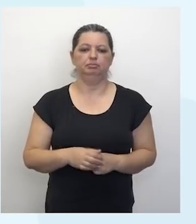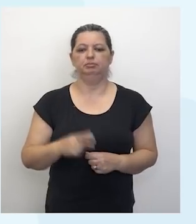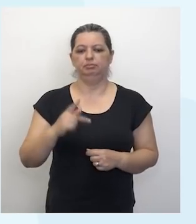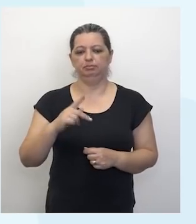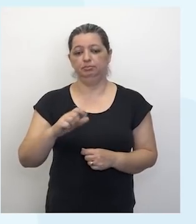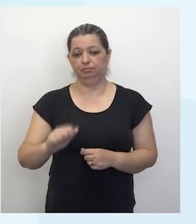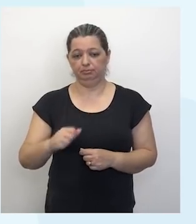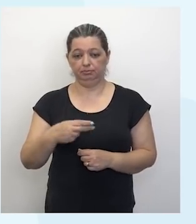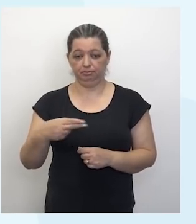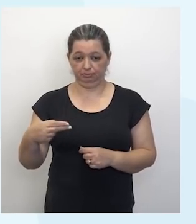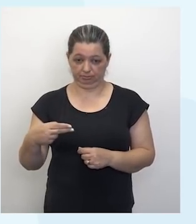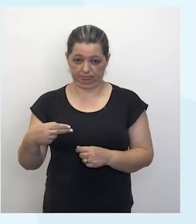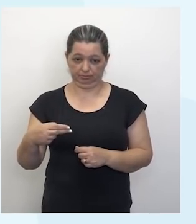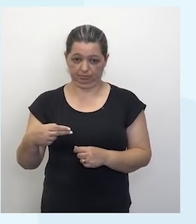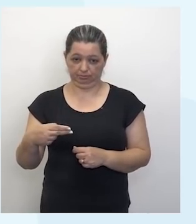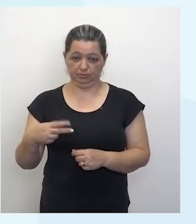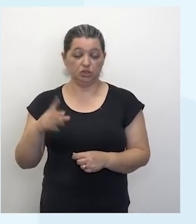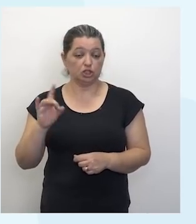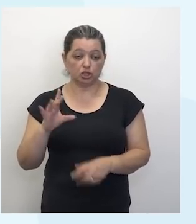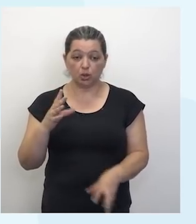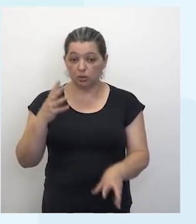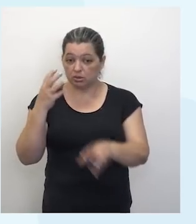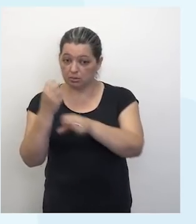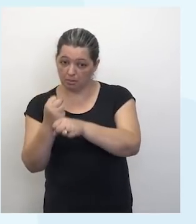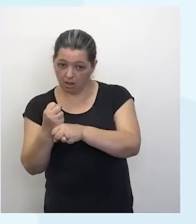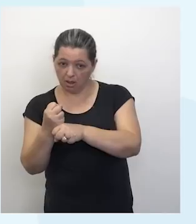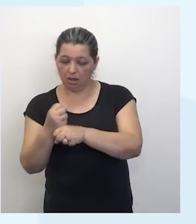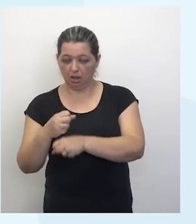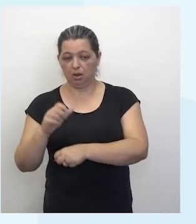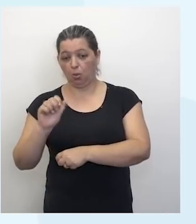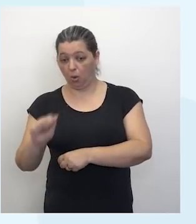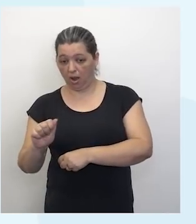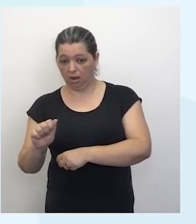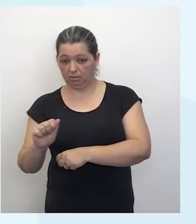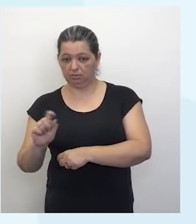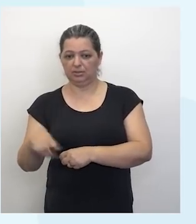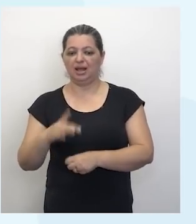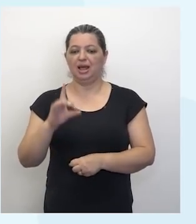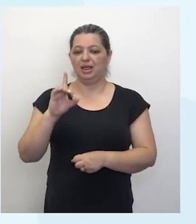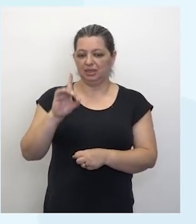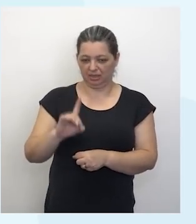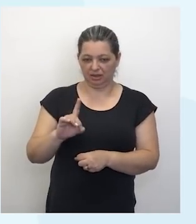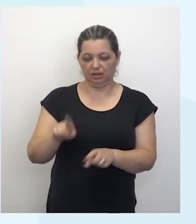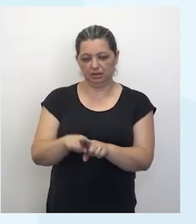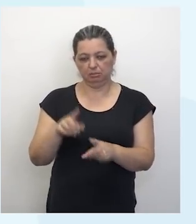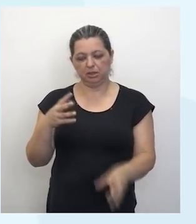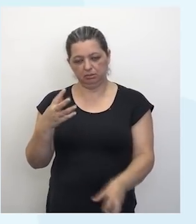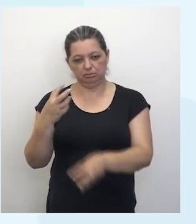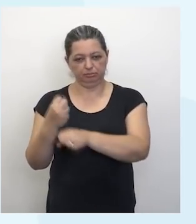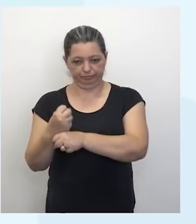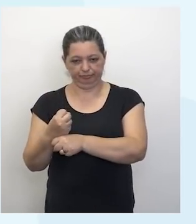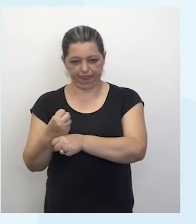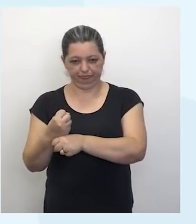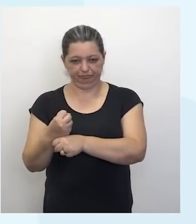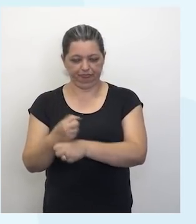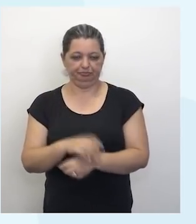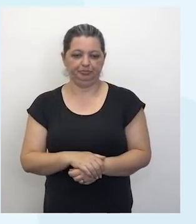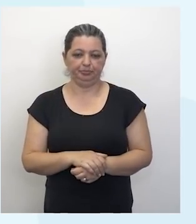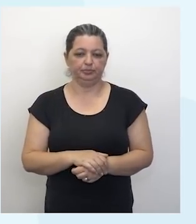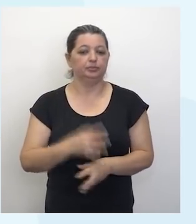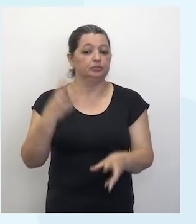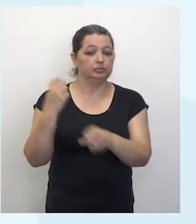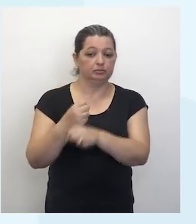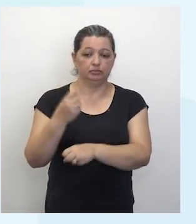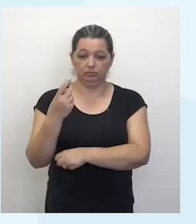A basta somar os lados do A. O perímetro de B, de D, basta somar os perímetros de D. Então, somando os de A